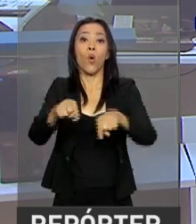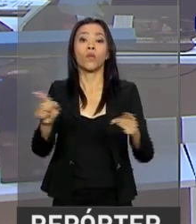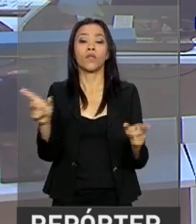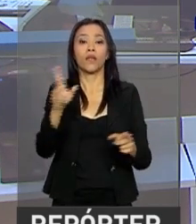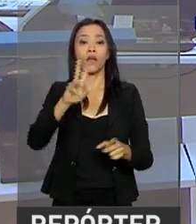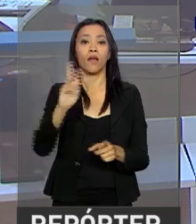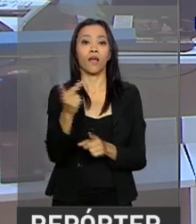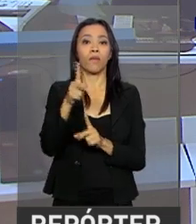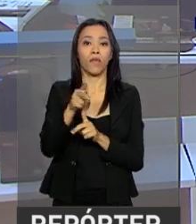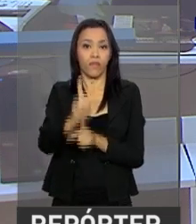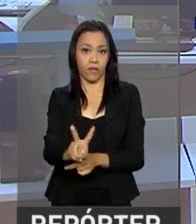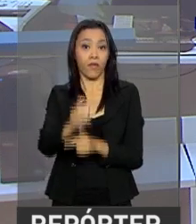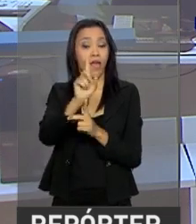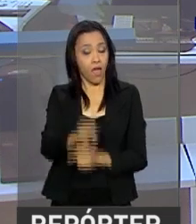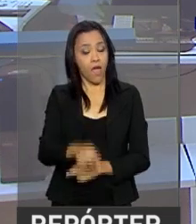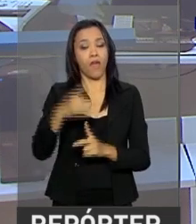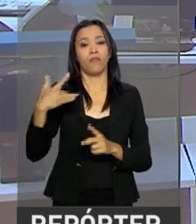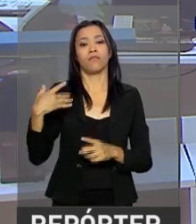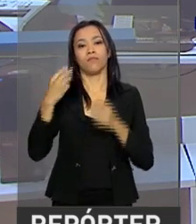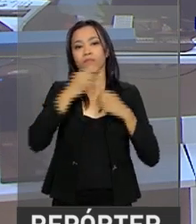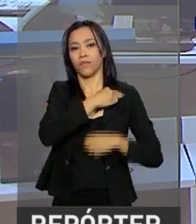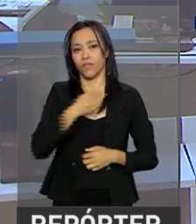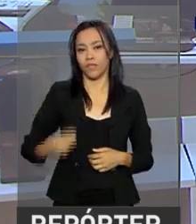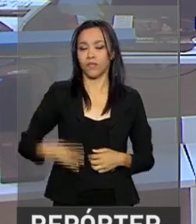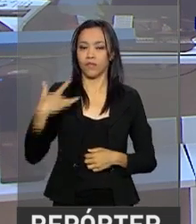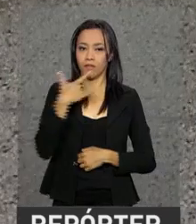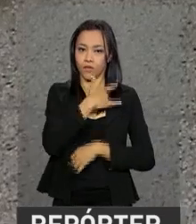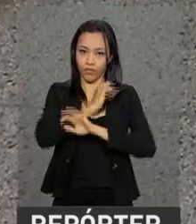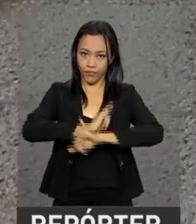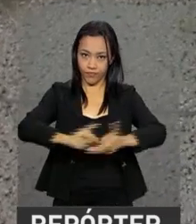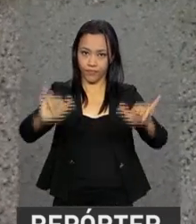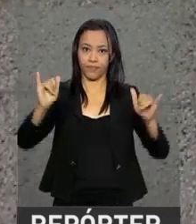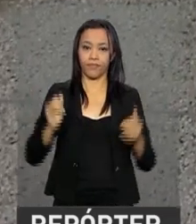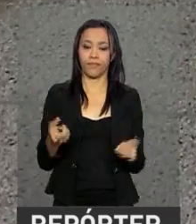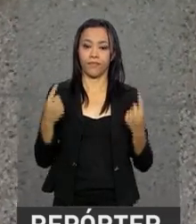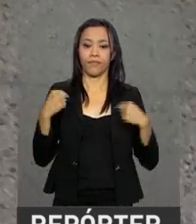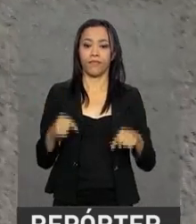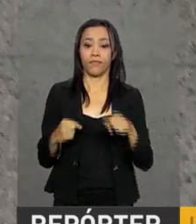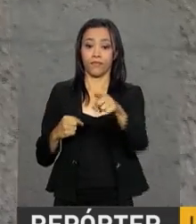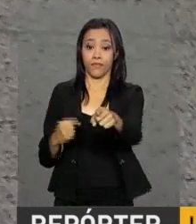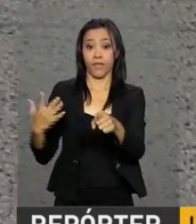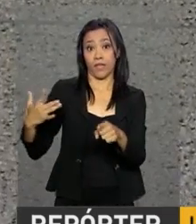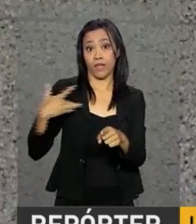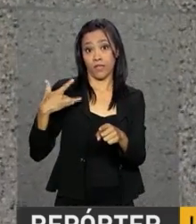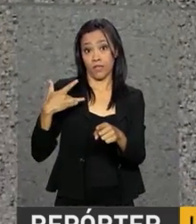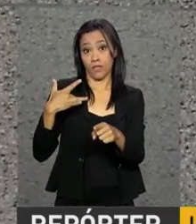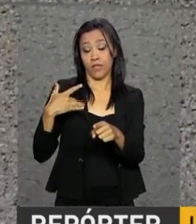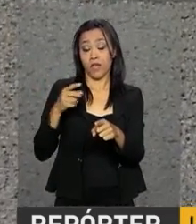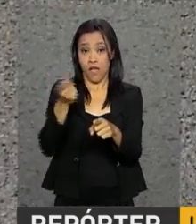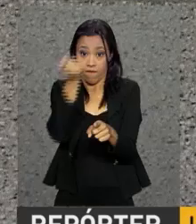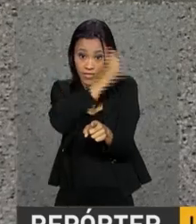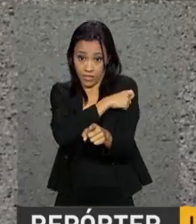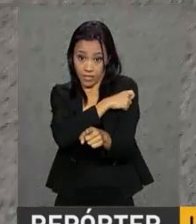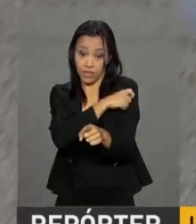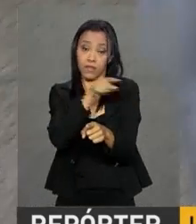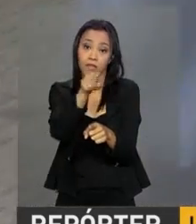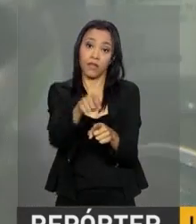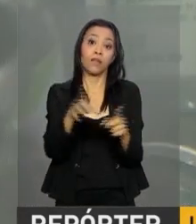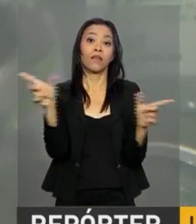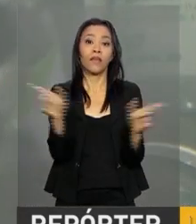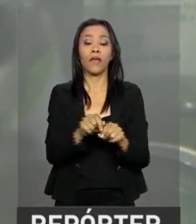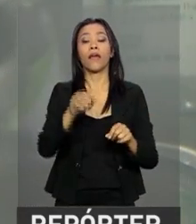pelo ministro da Saúde, Ricardo Barros. A vacina contra o papilomavírus humano, o